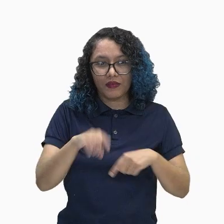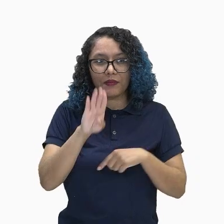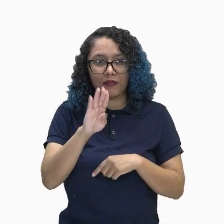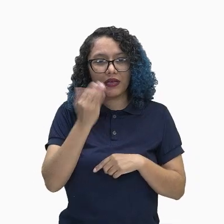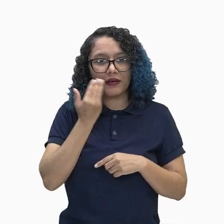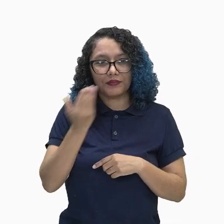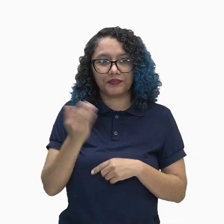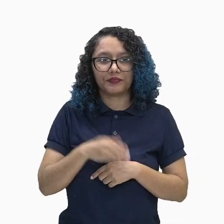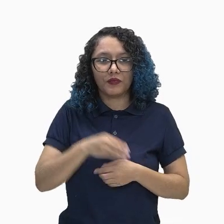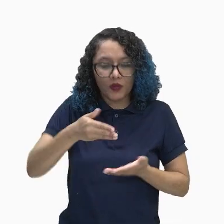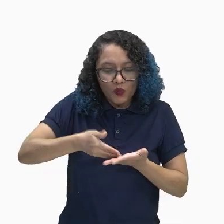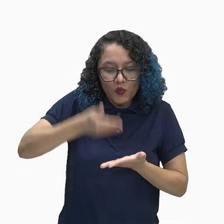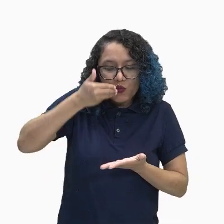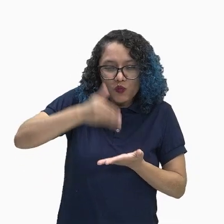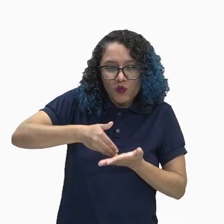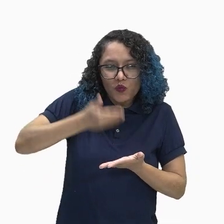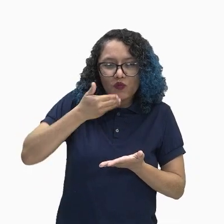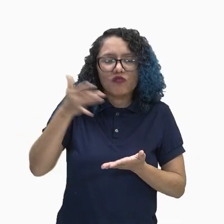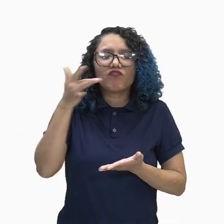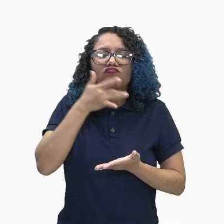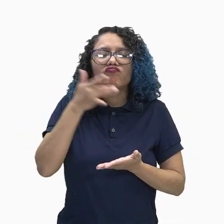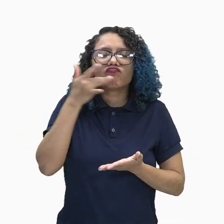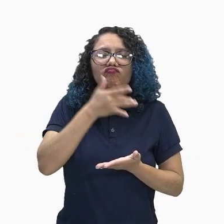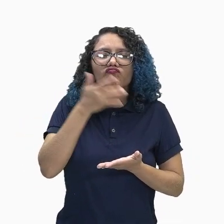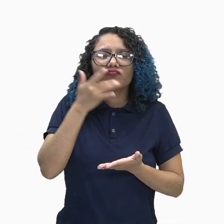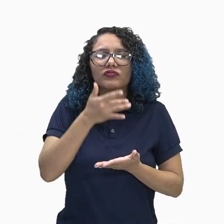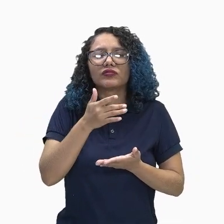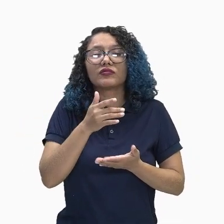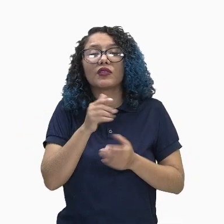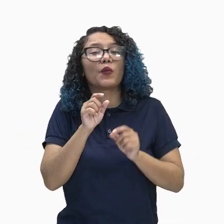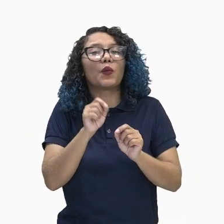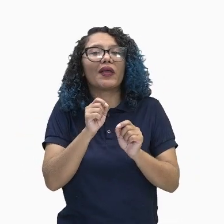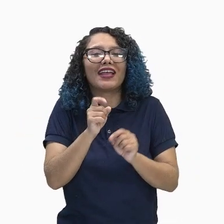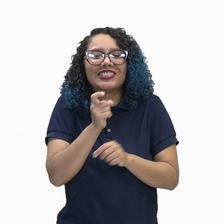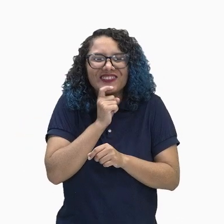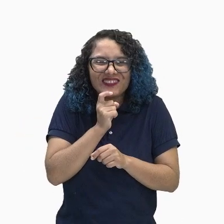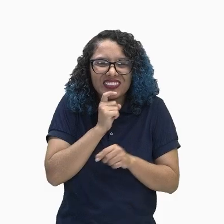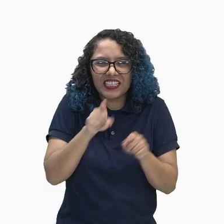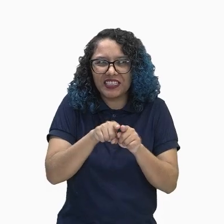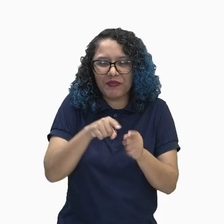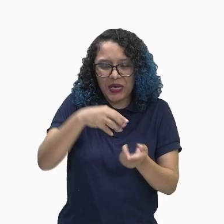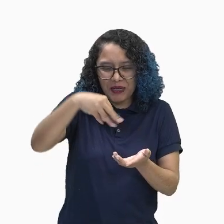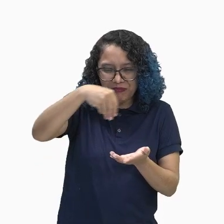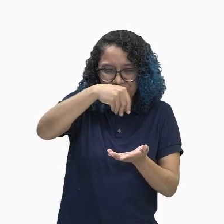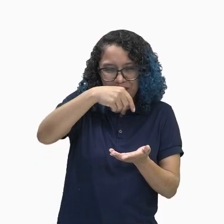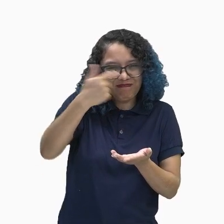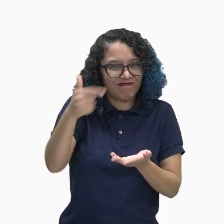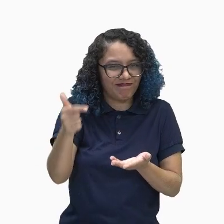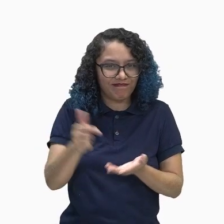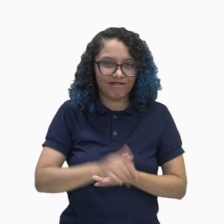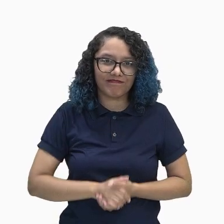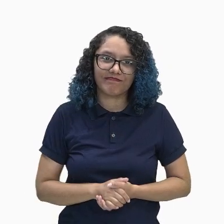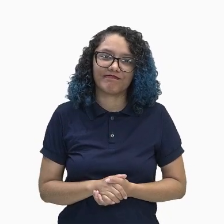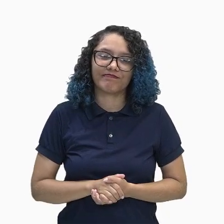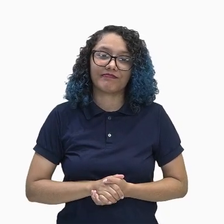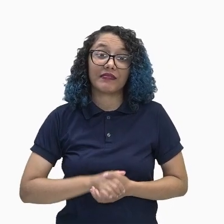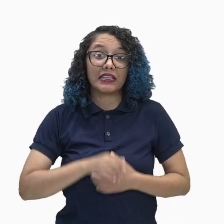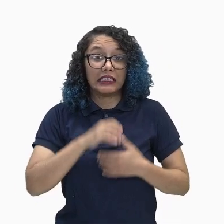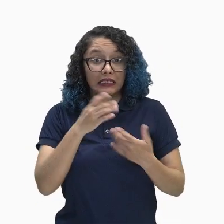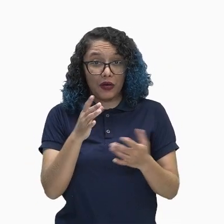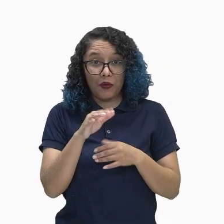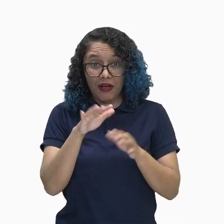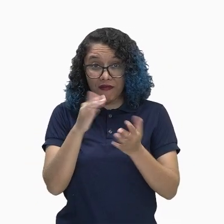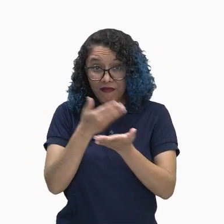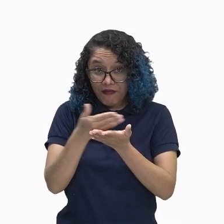delícia, fria e sem tempero. Então, observe que quando a frase afirma que a sopa estava